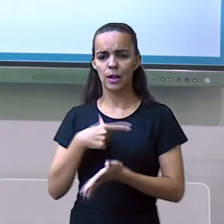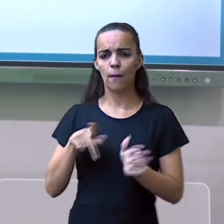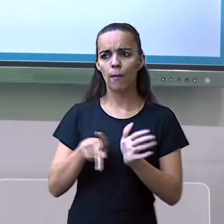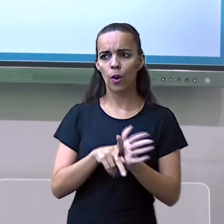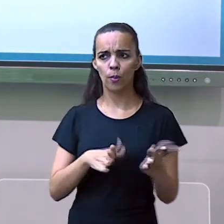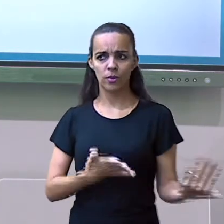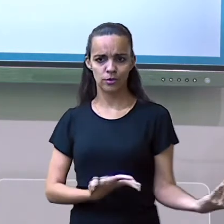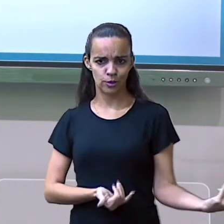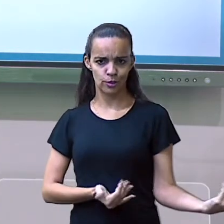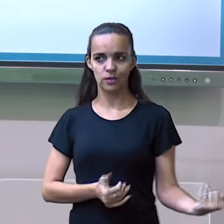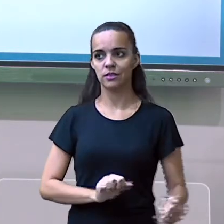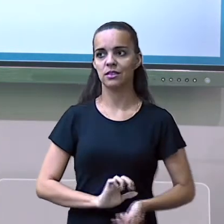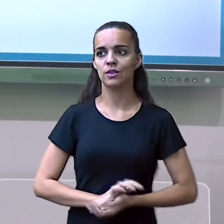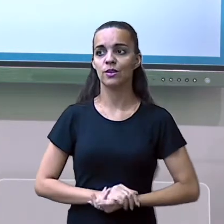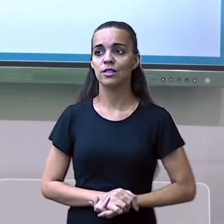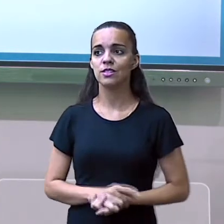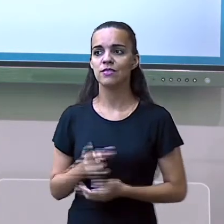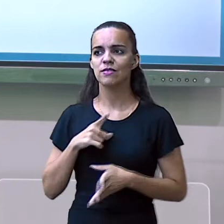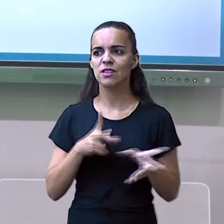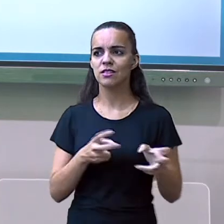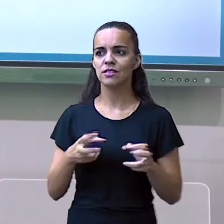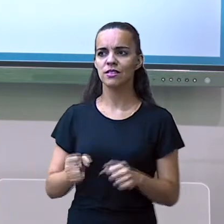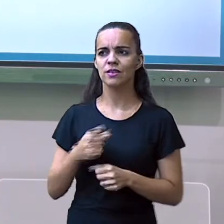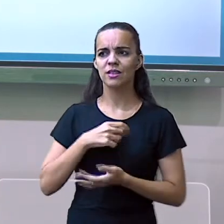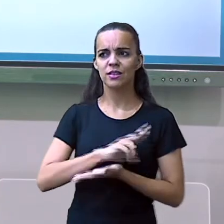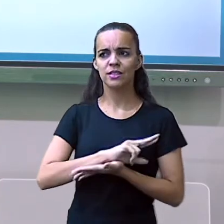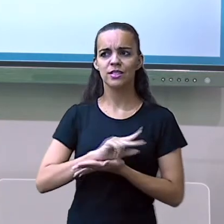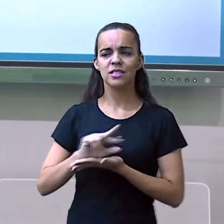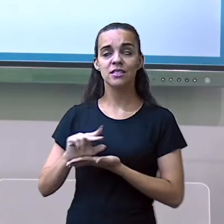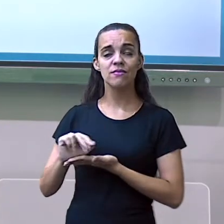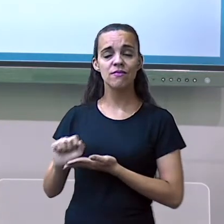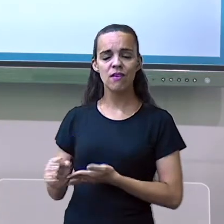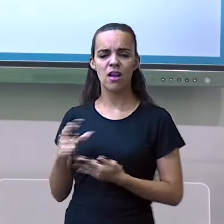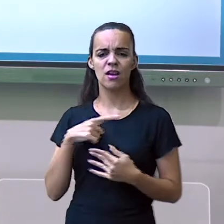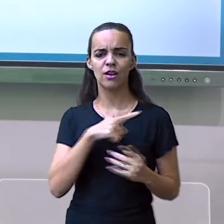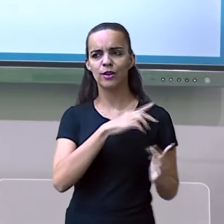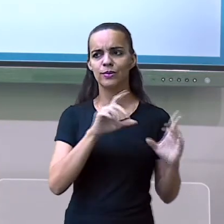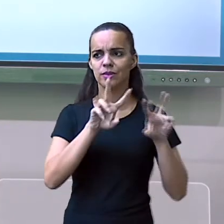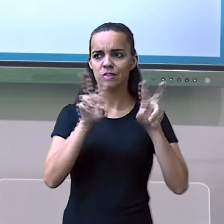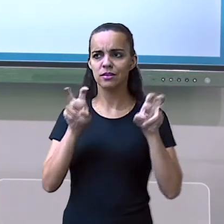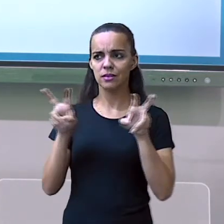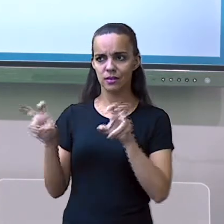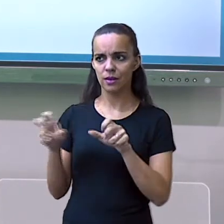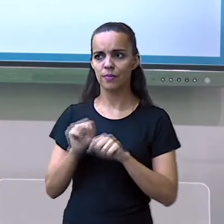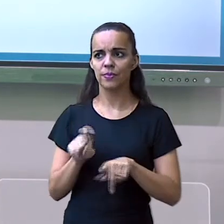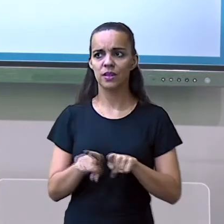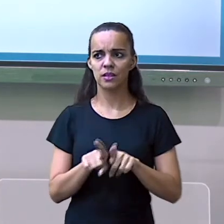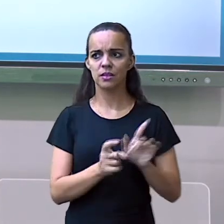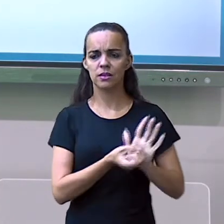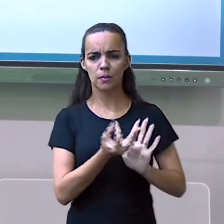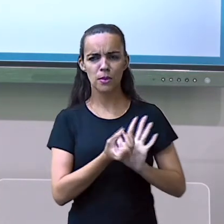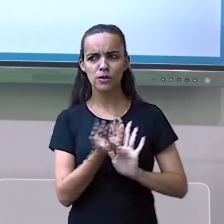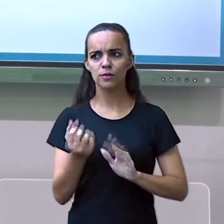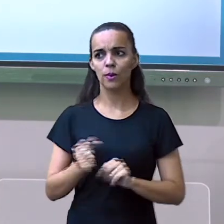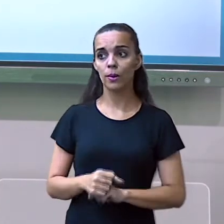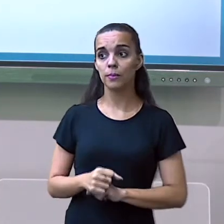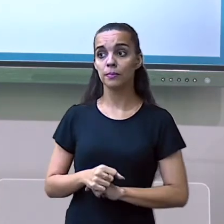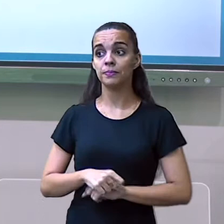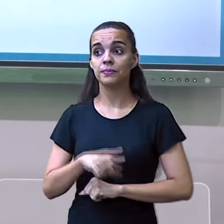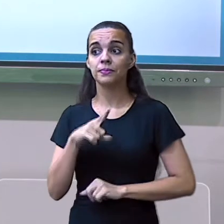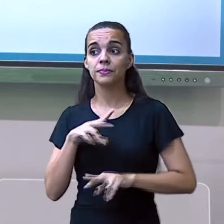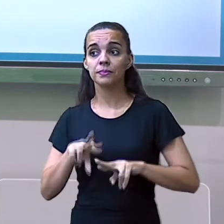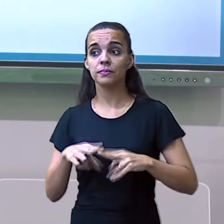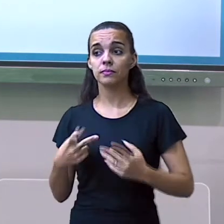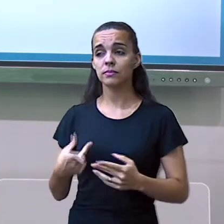Adolescer. Recebeu diversos prêmios. E que lindo poema ele criou, não é mesmo? Veio trazer